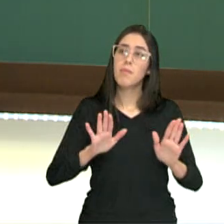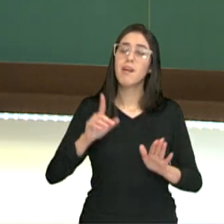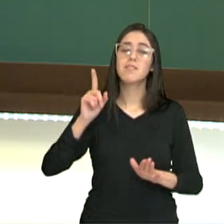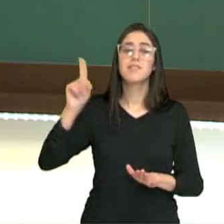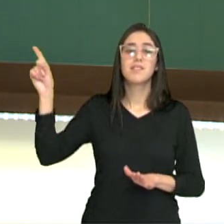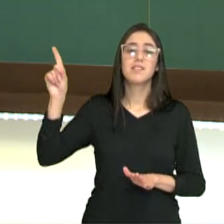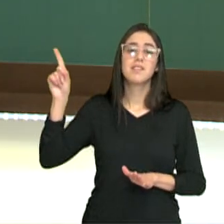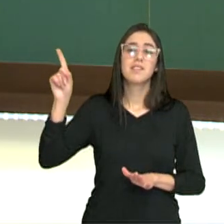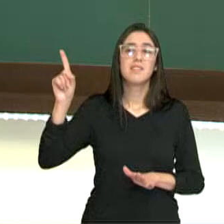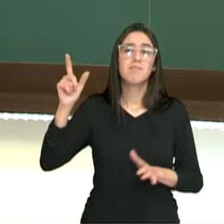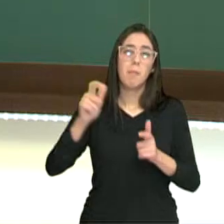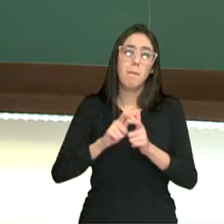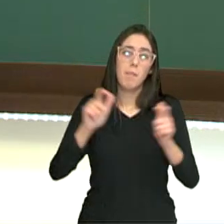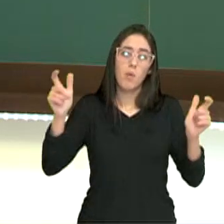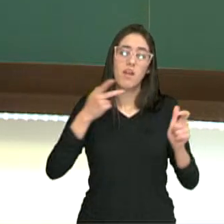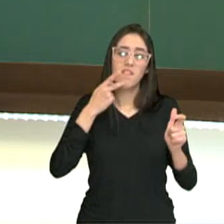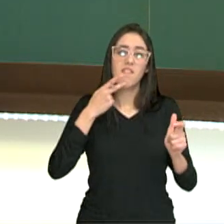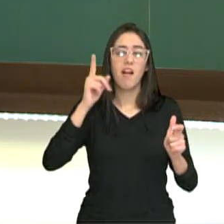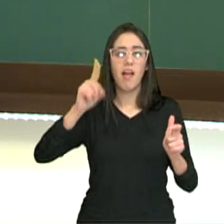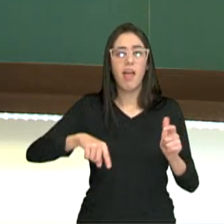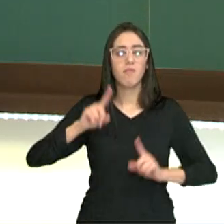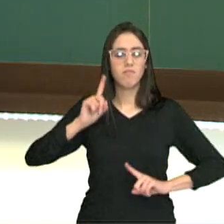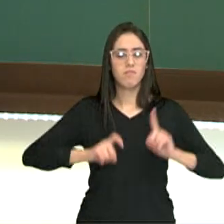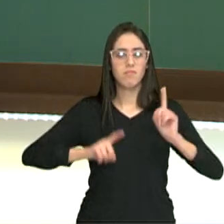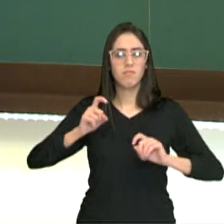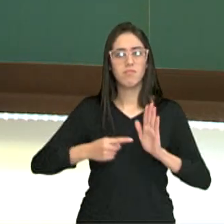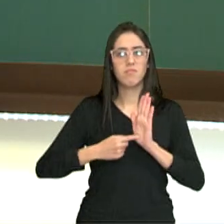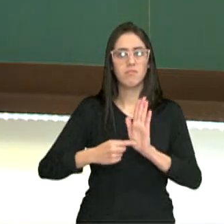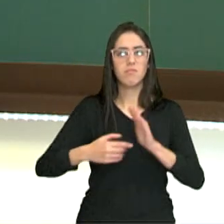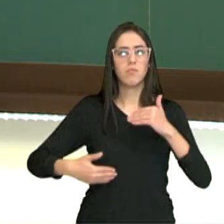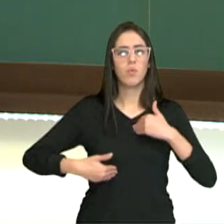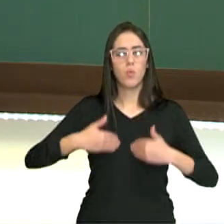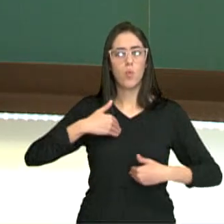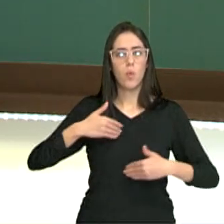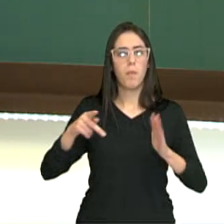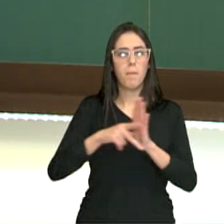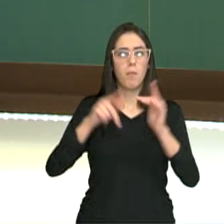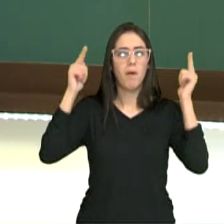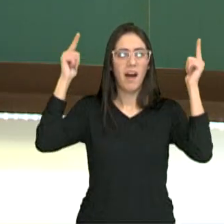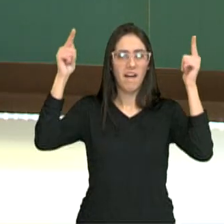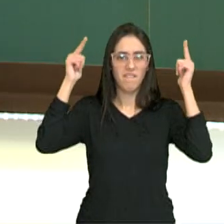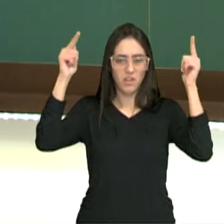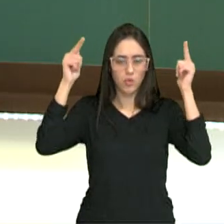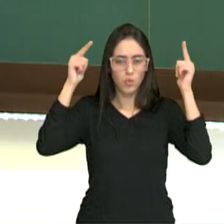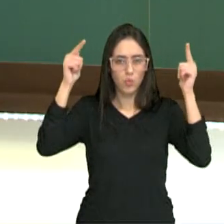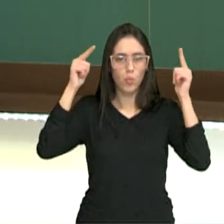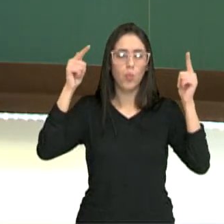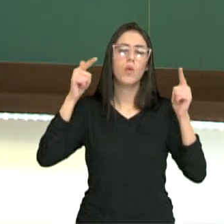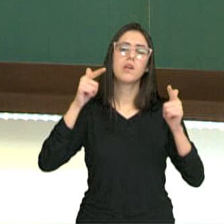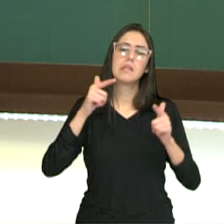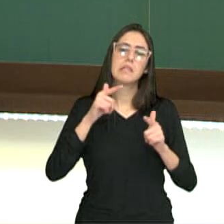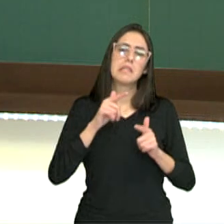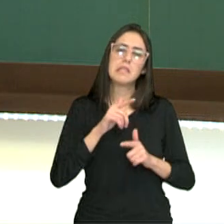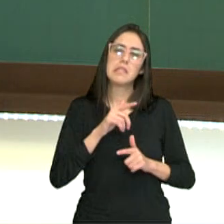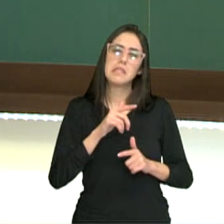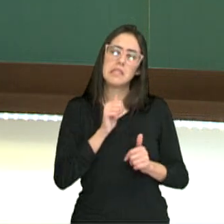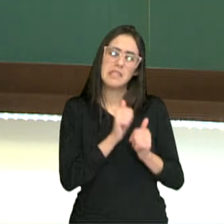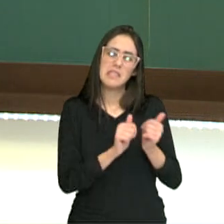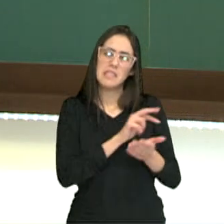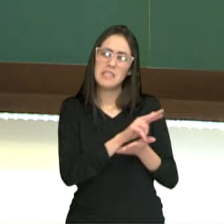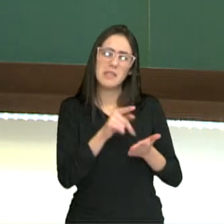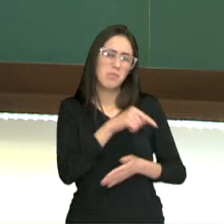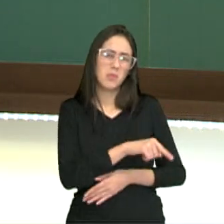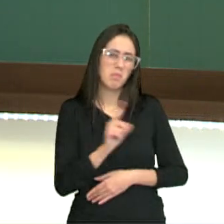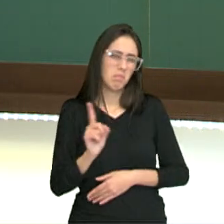uma expressão corporal e uma prática corporal de aventura urbana do que propriamente dito um